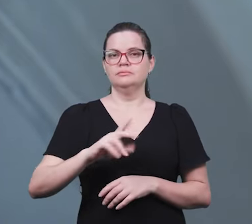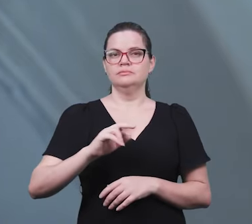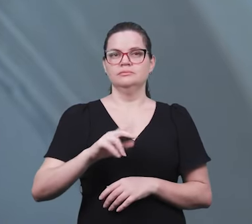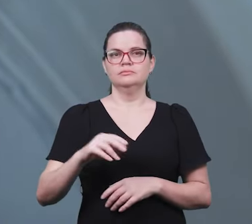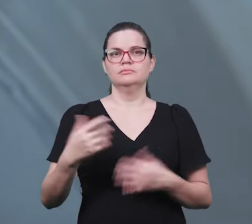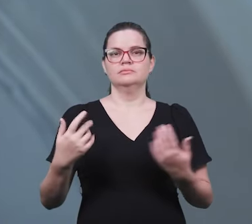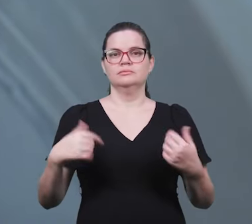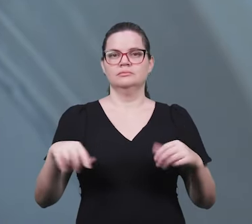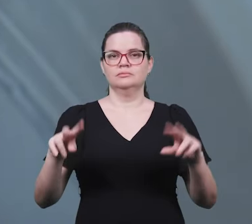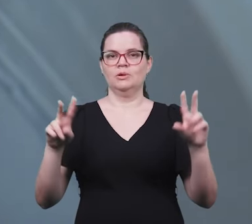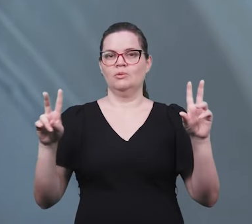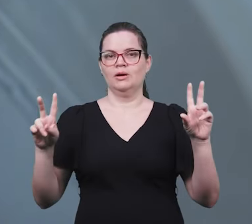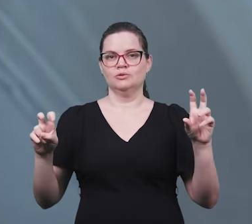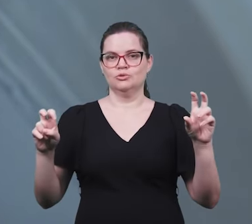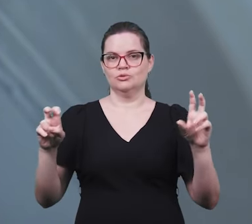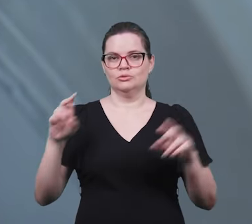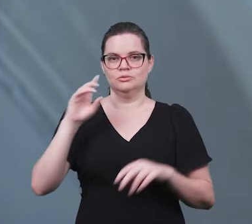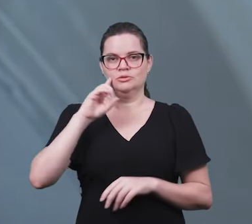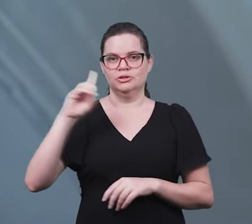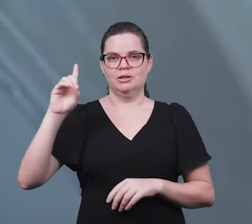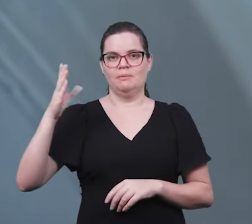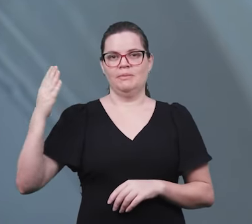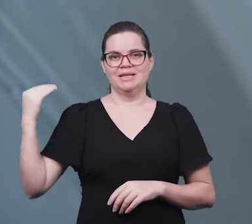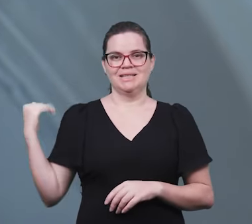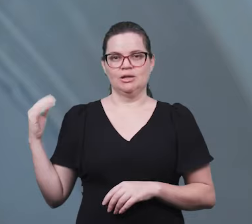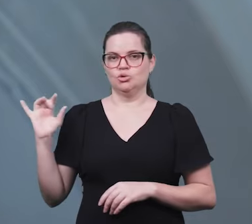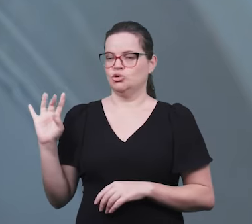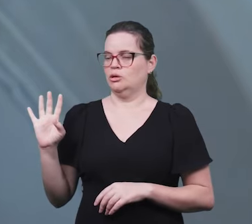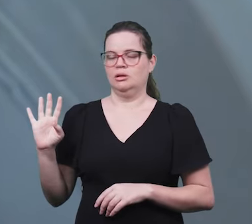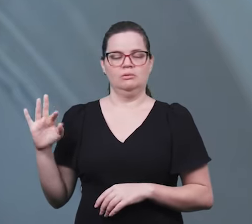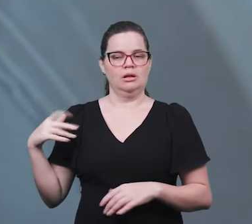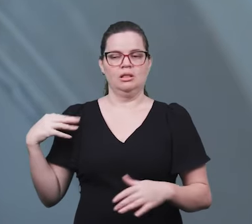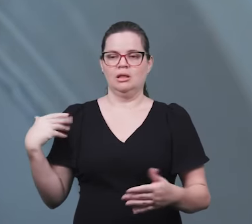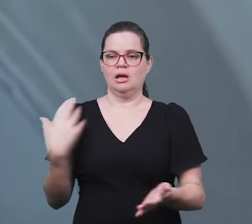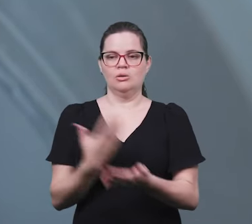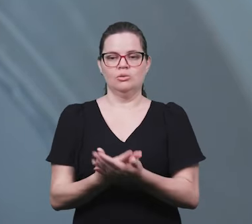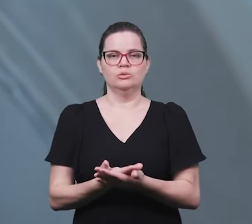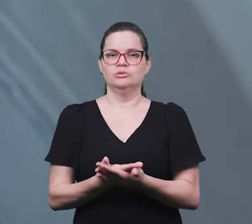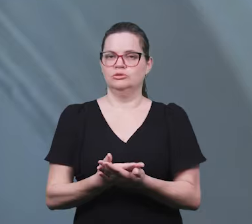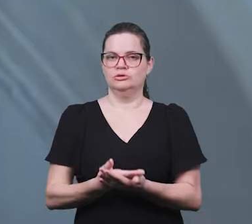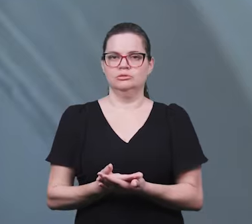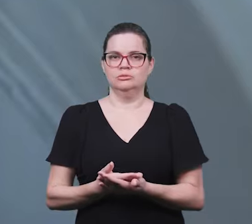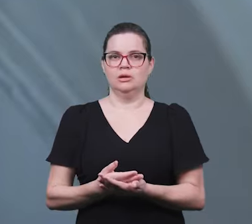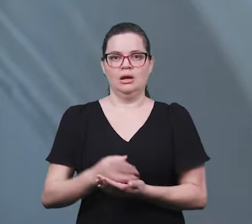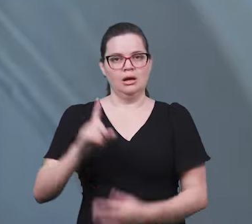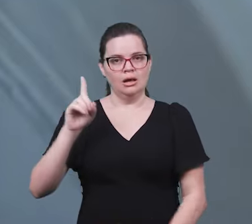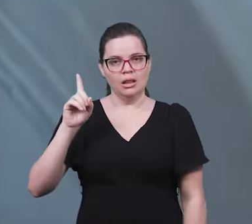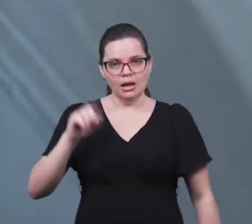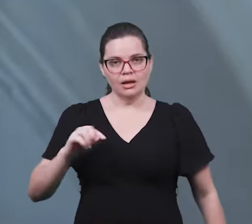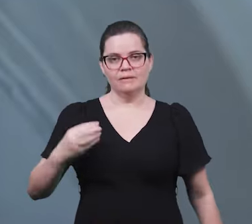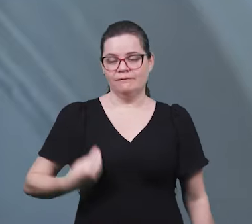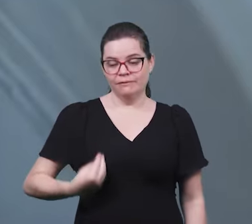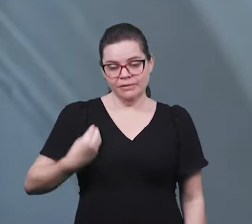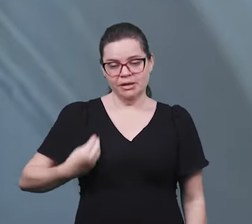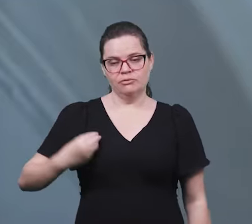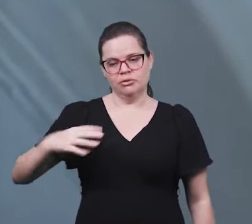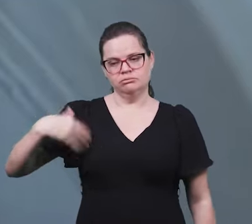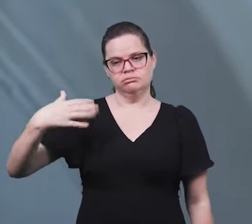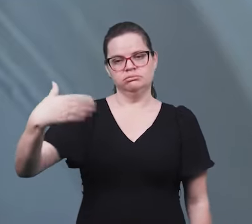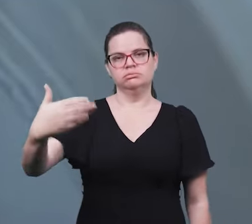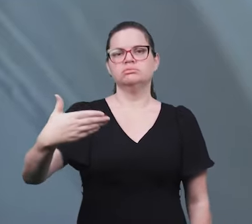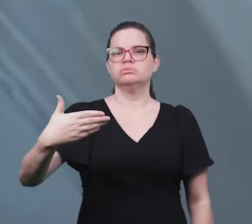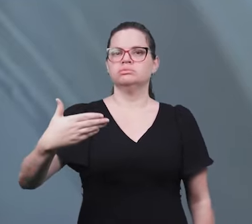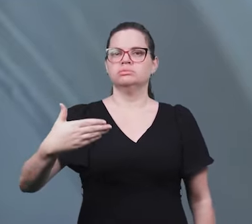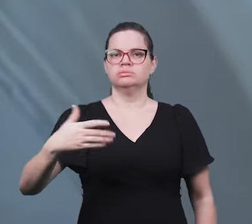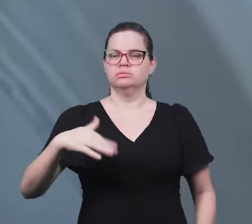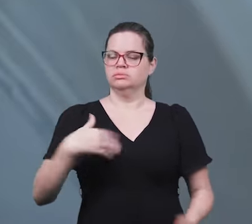Deus. Jesus é o assunto de Deus. A palavra não foi viva e eficaz, ela é viva e eficaz. Jesus não